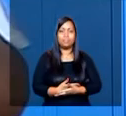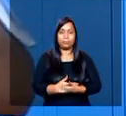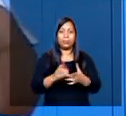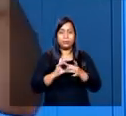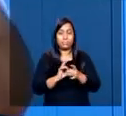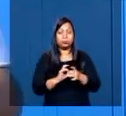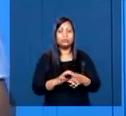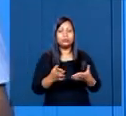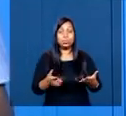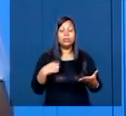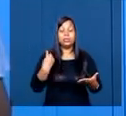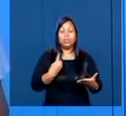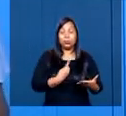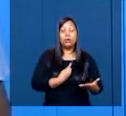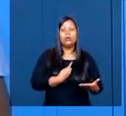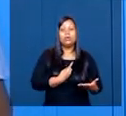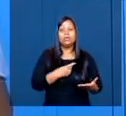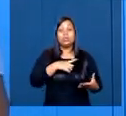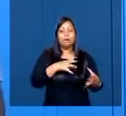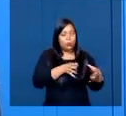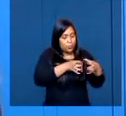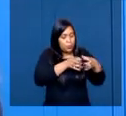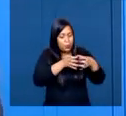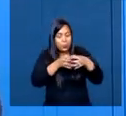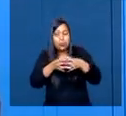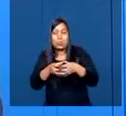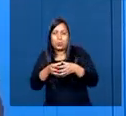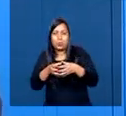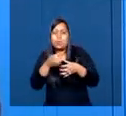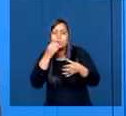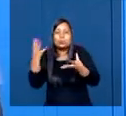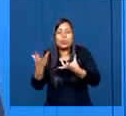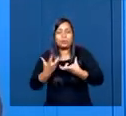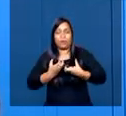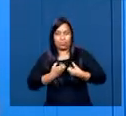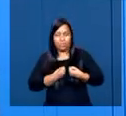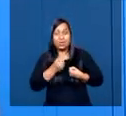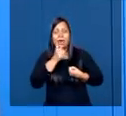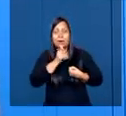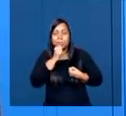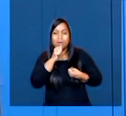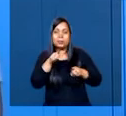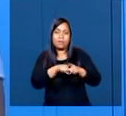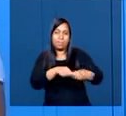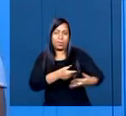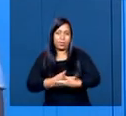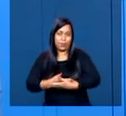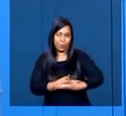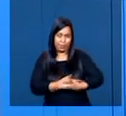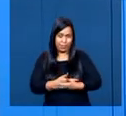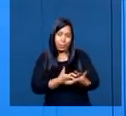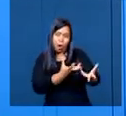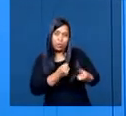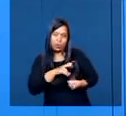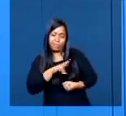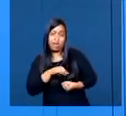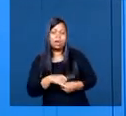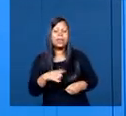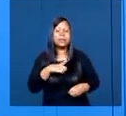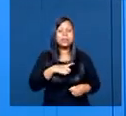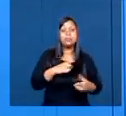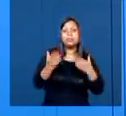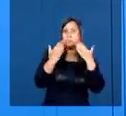E a gente chega, né, com uma equipe muito bacana que vai acolher a mãe e o bebê. Né? A gente tem uma equipe de